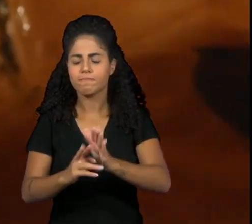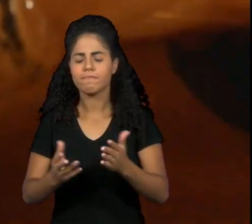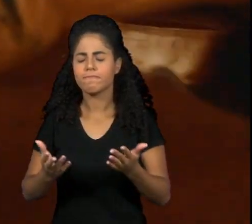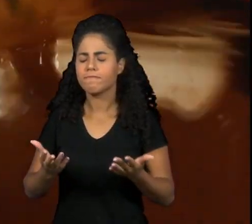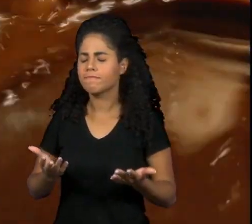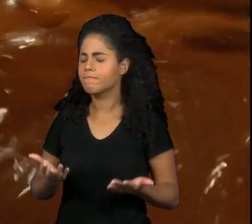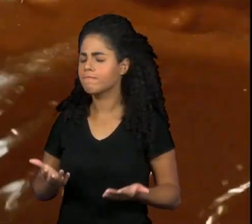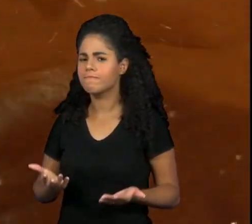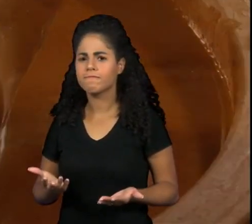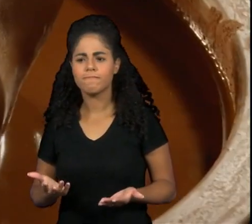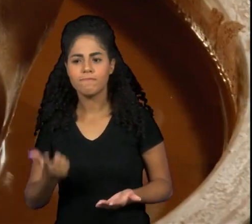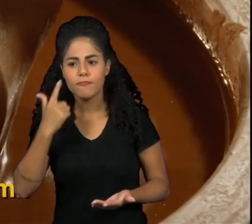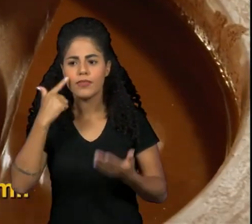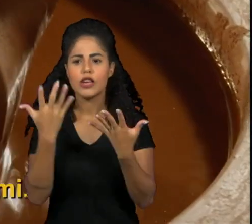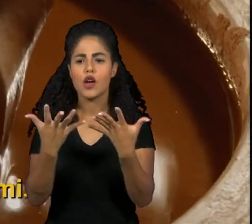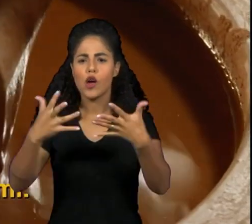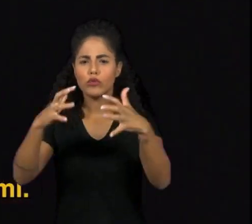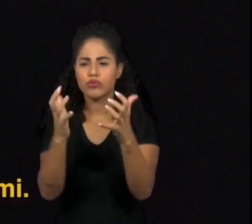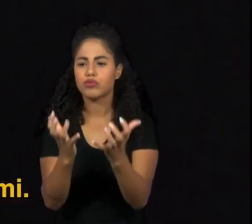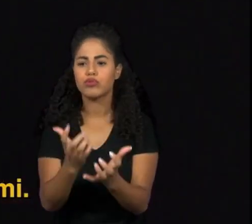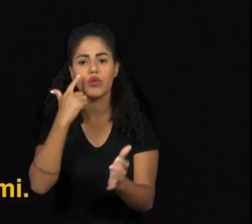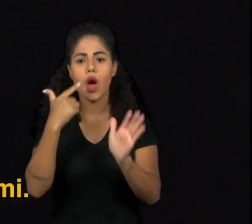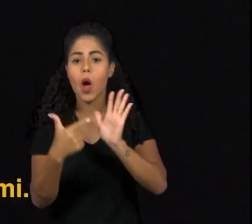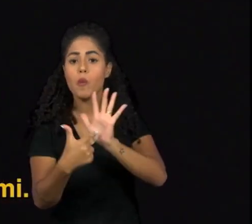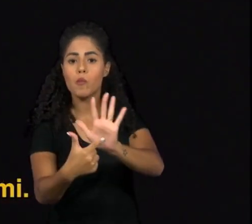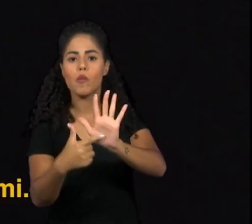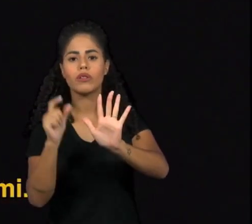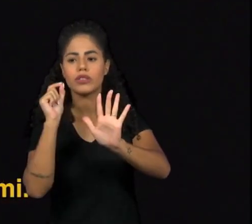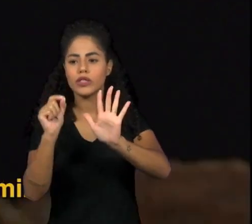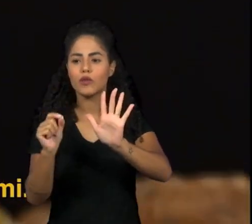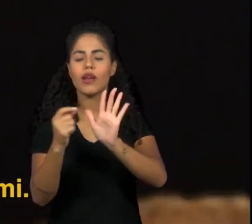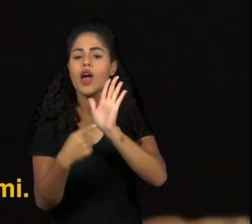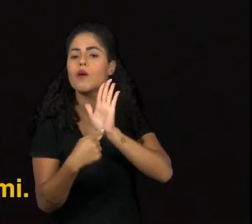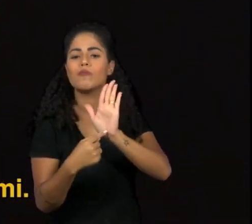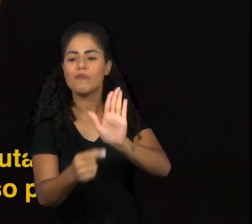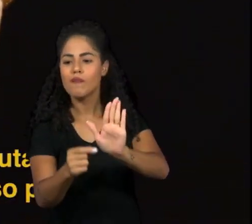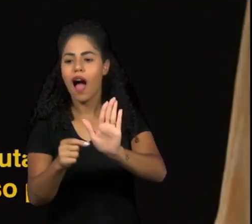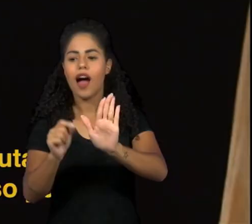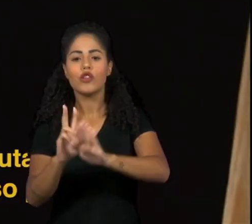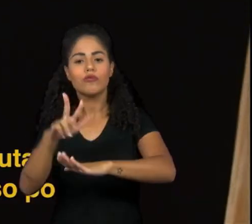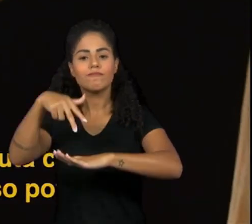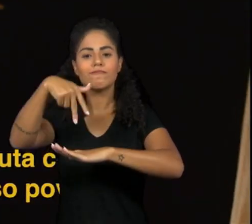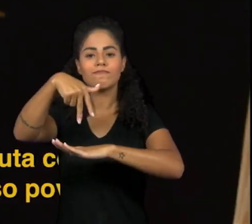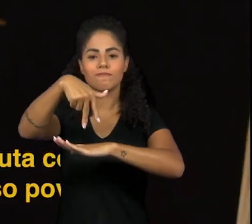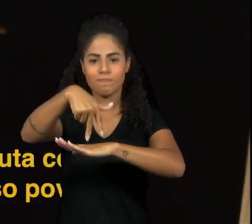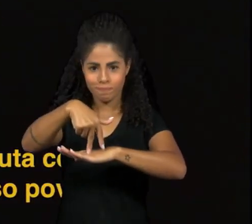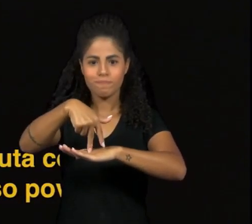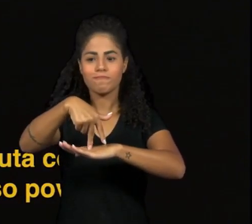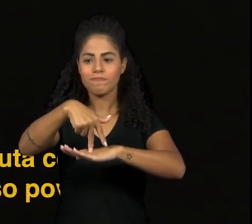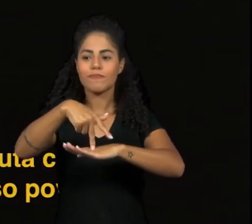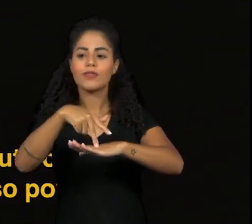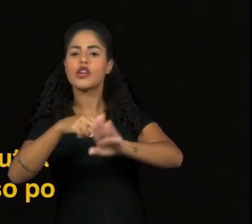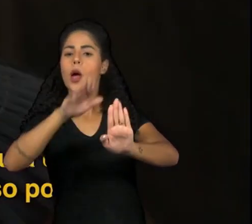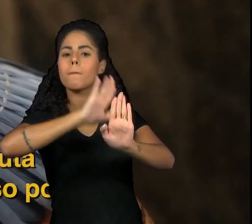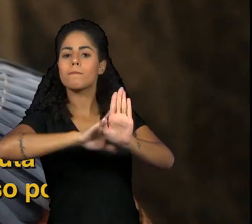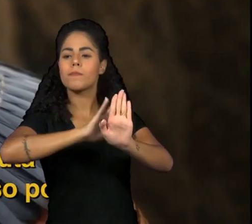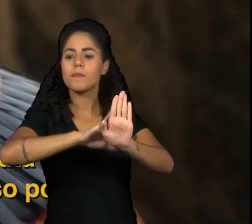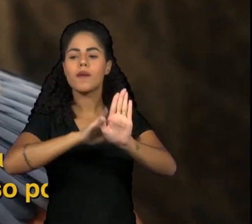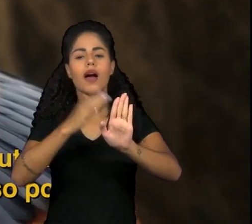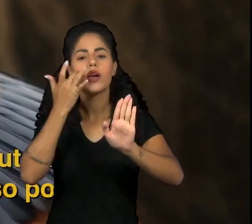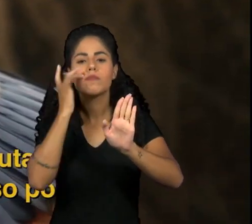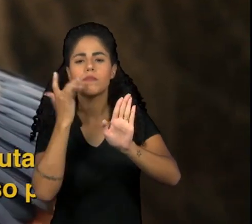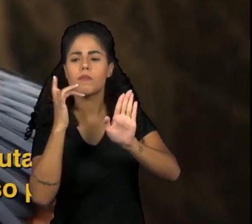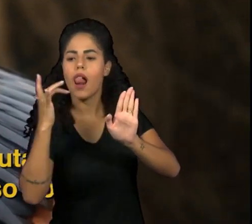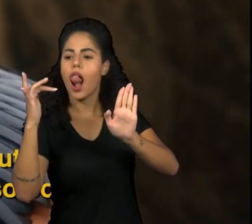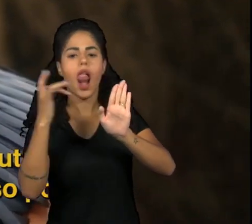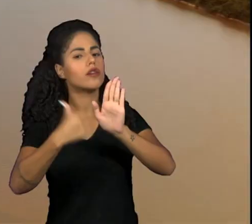No final, o líder indígena oferece aos premiados uma estátua de madeira de Omama, criador e